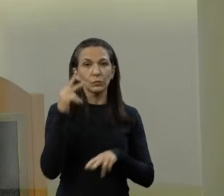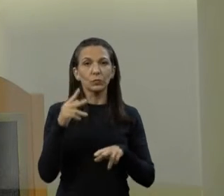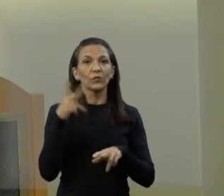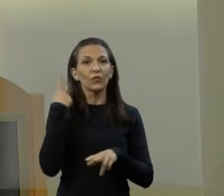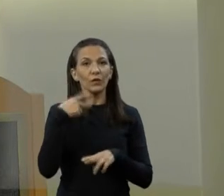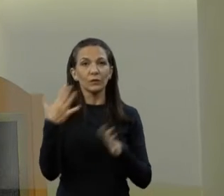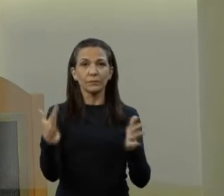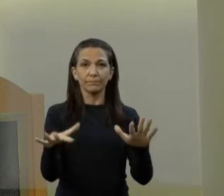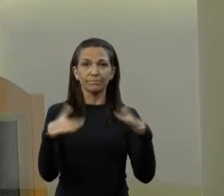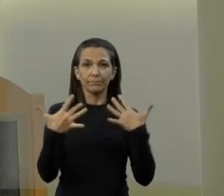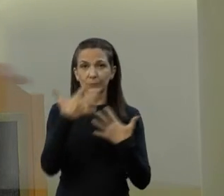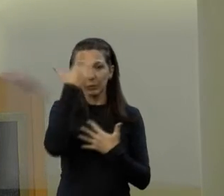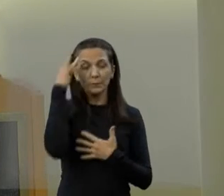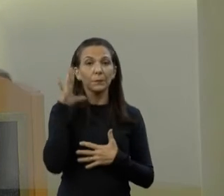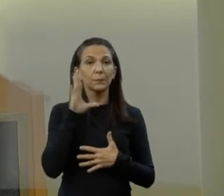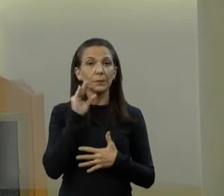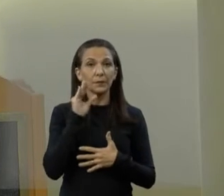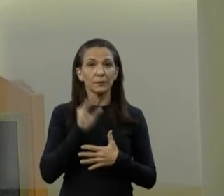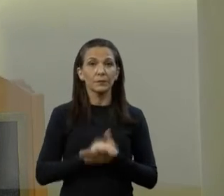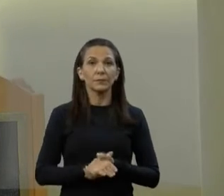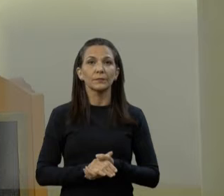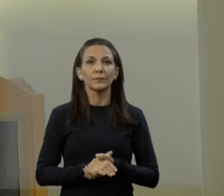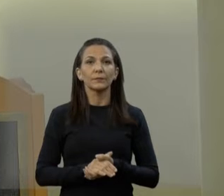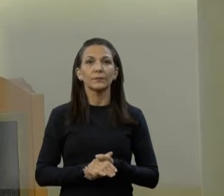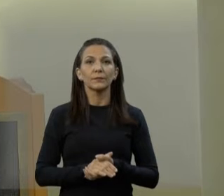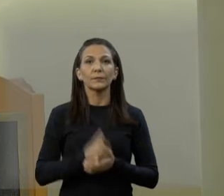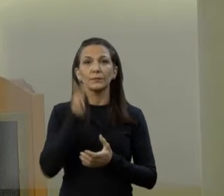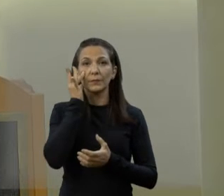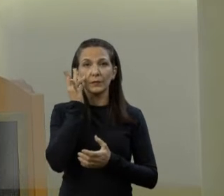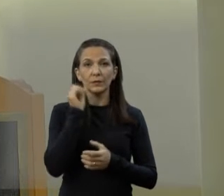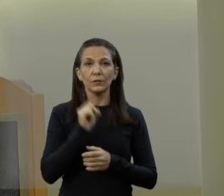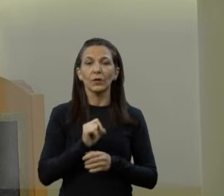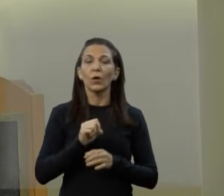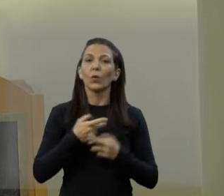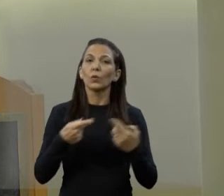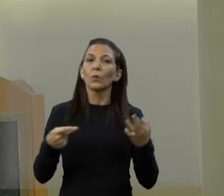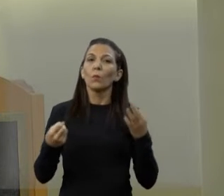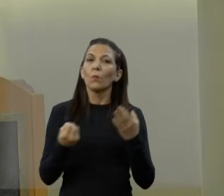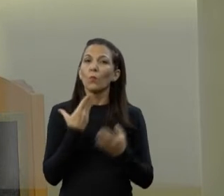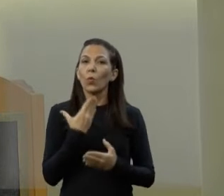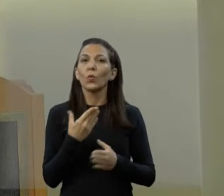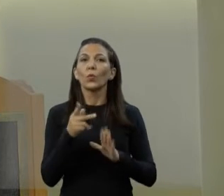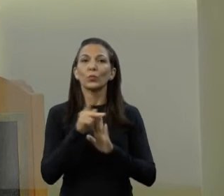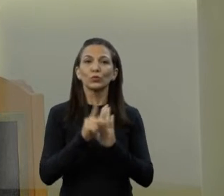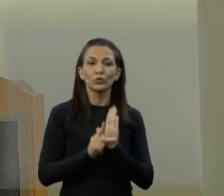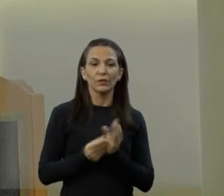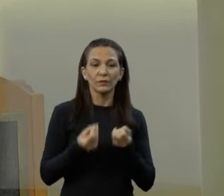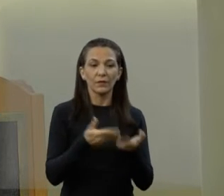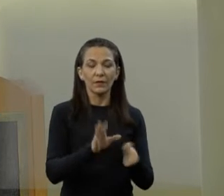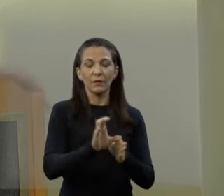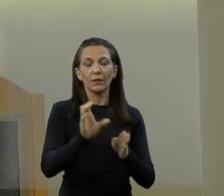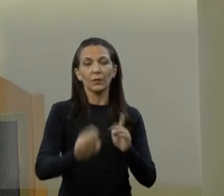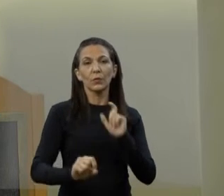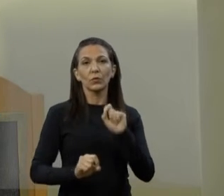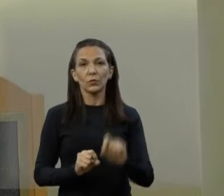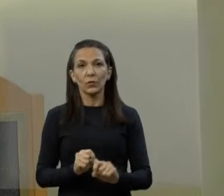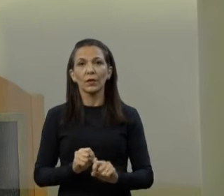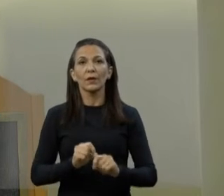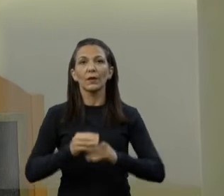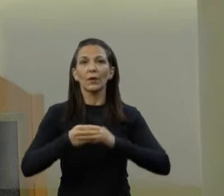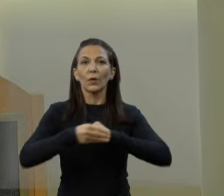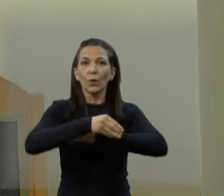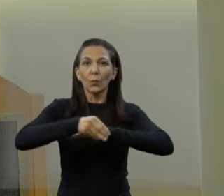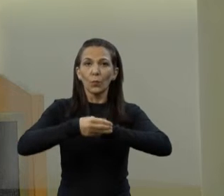EA todos aqui presente hoje nós vamos falar de coisa boa um dos projetos que nós estamos encaminhando para essa casa de lei que é o